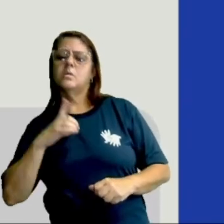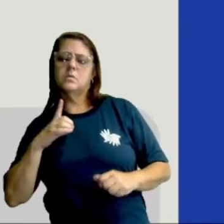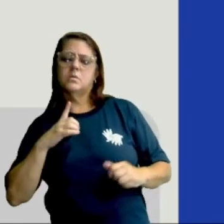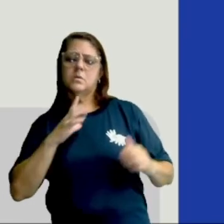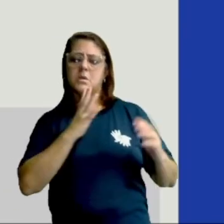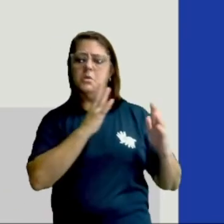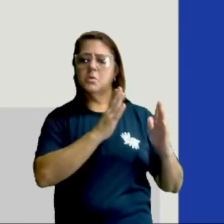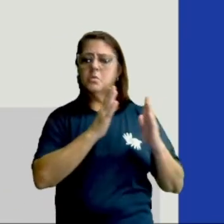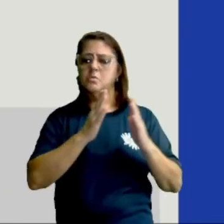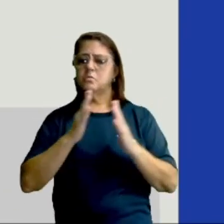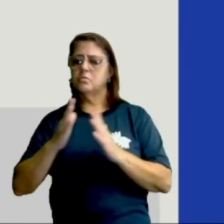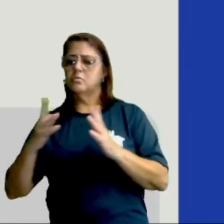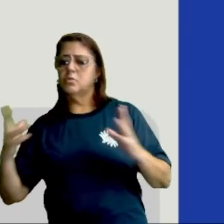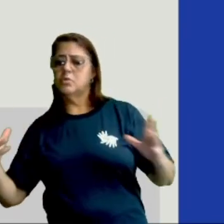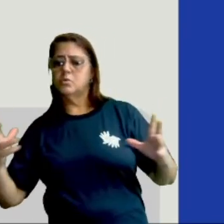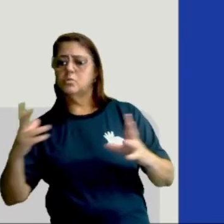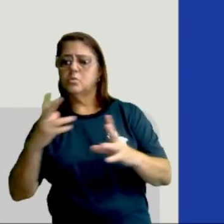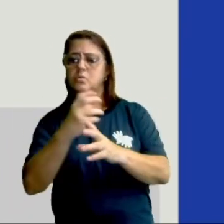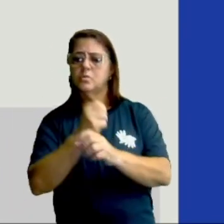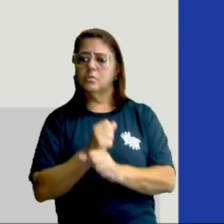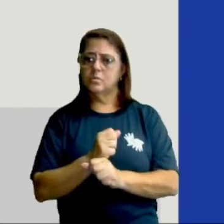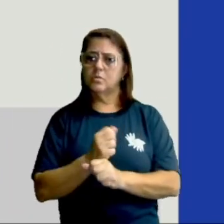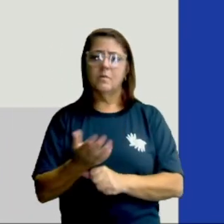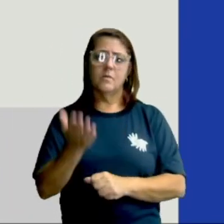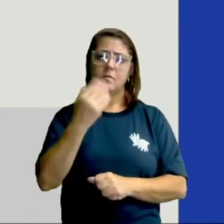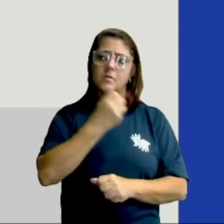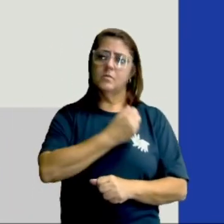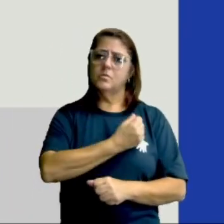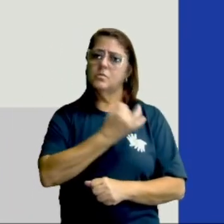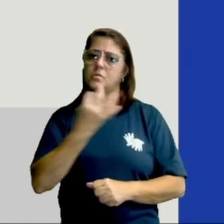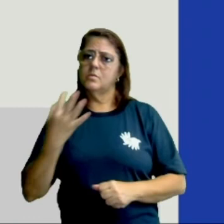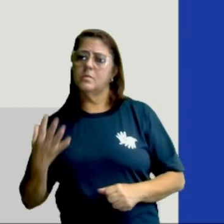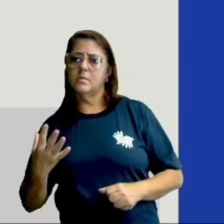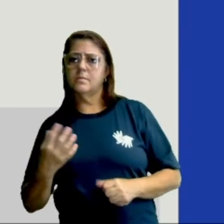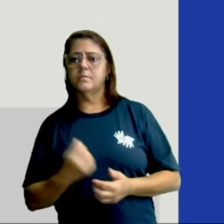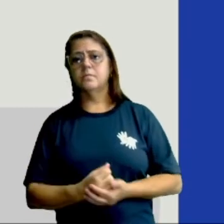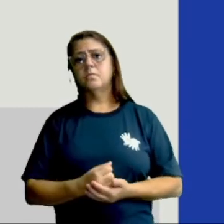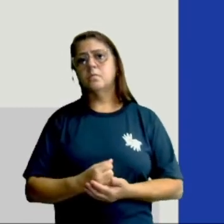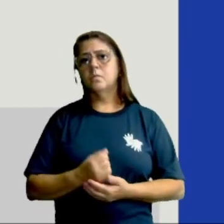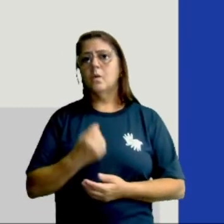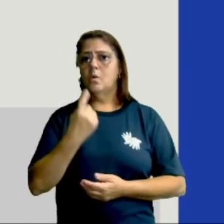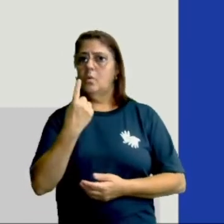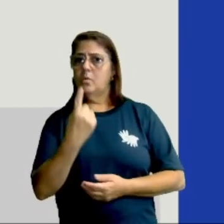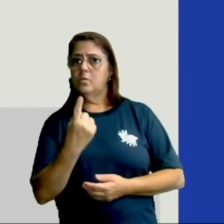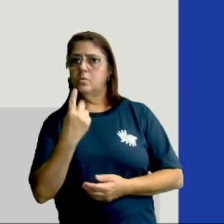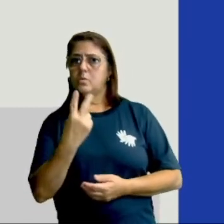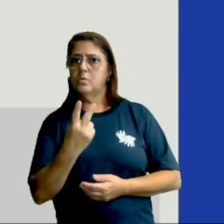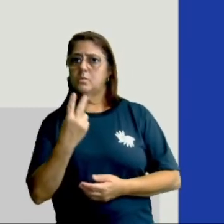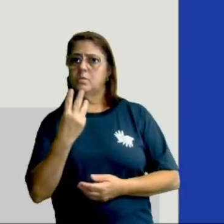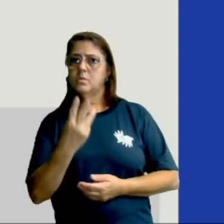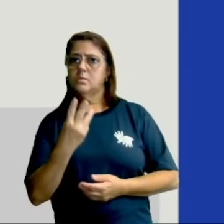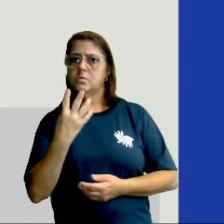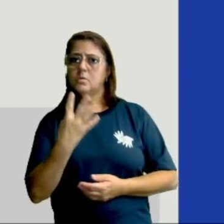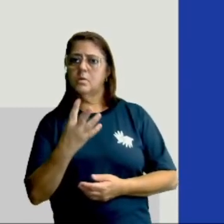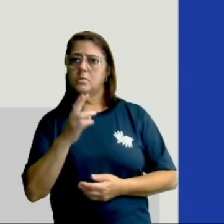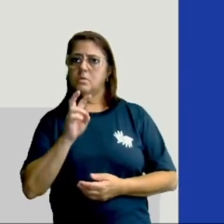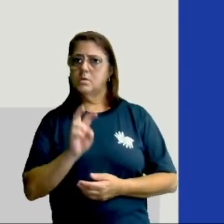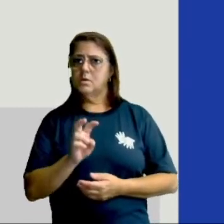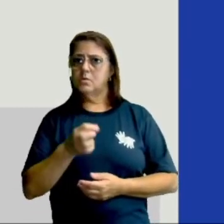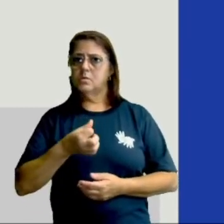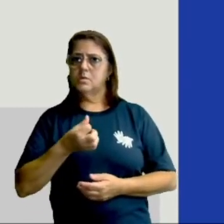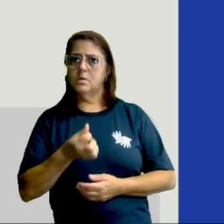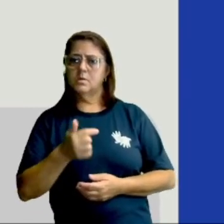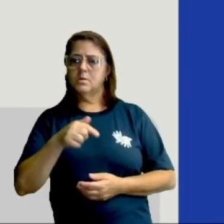em todas as caixas. Vamos contar aqui comigo? Ó, 1, 2, 3,